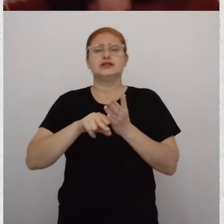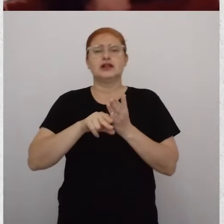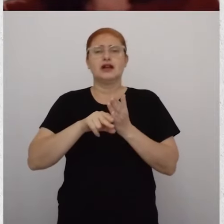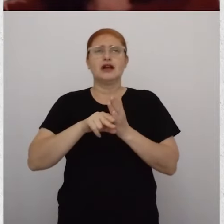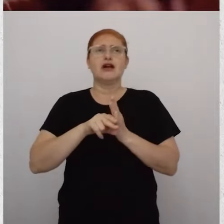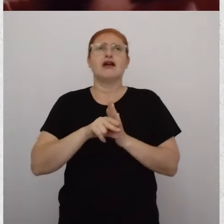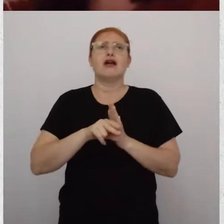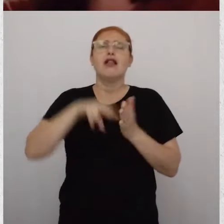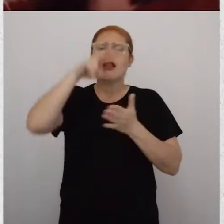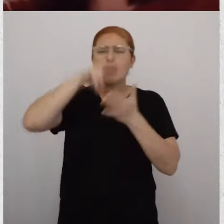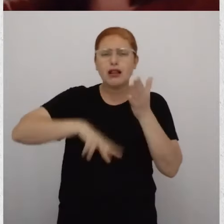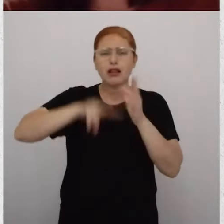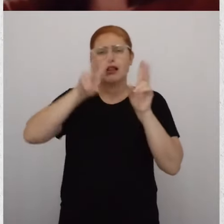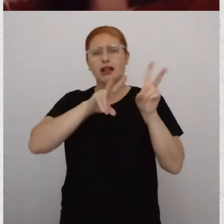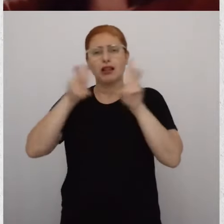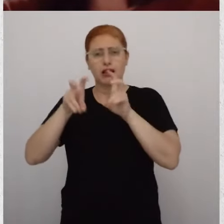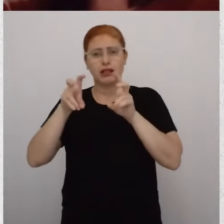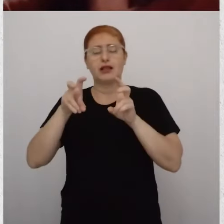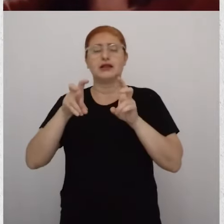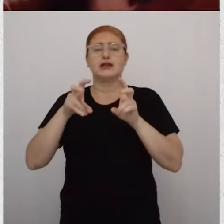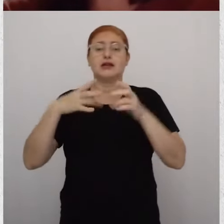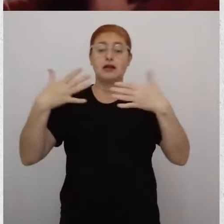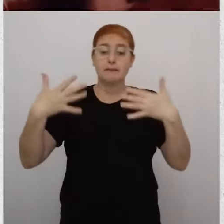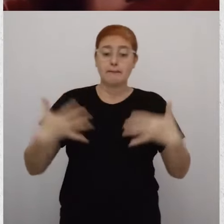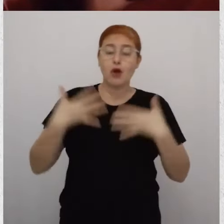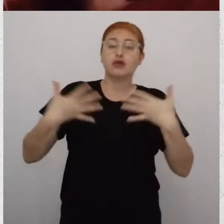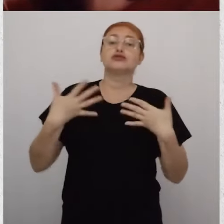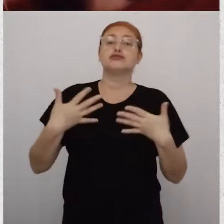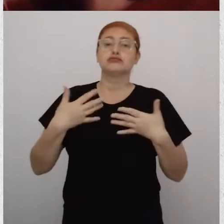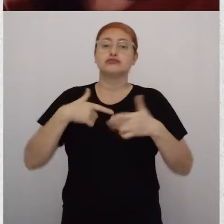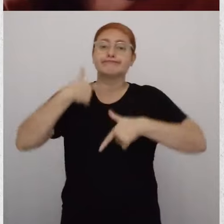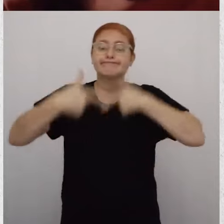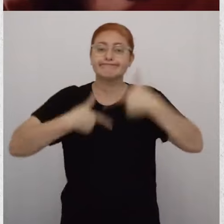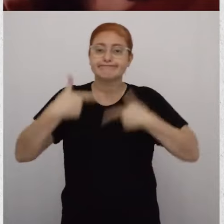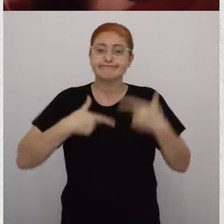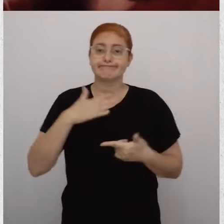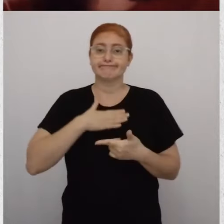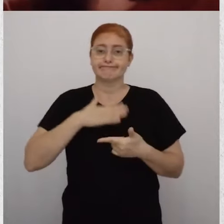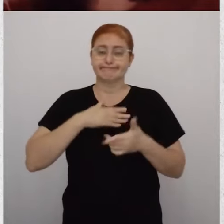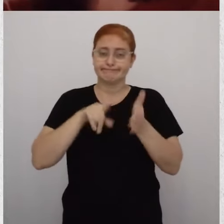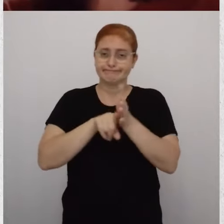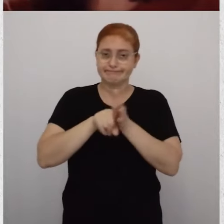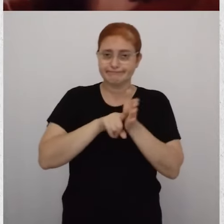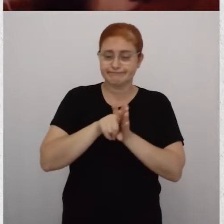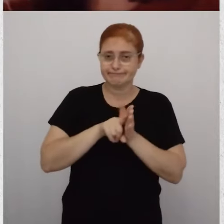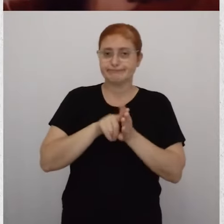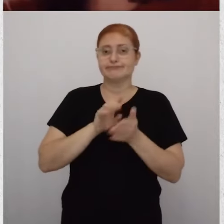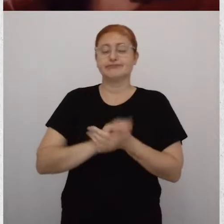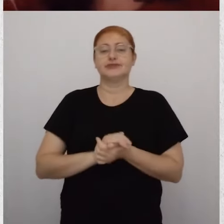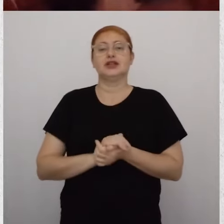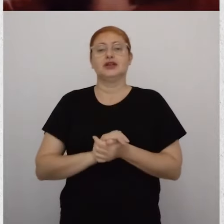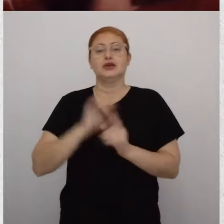pode ter sobre ela foi o que motivou o trabalho, na verdade, sabe? A pesquisa ela